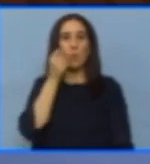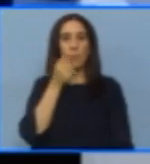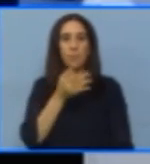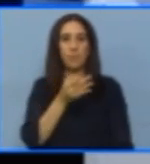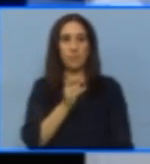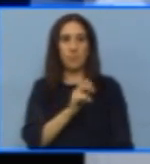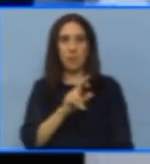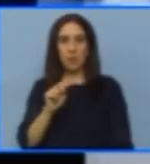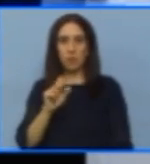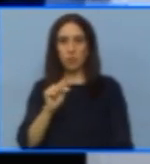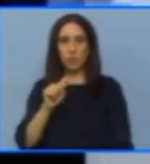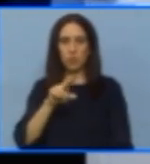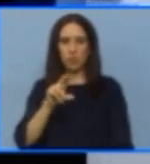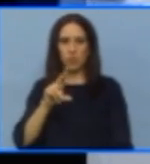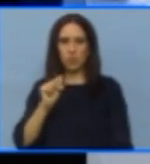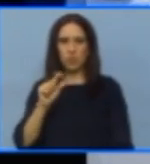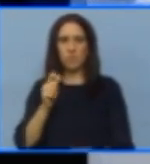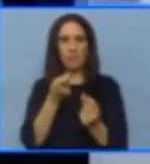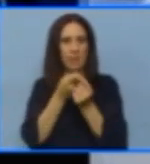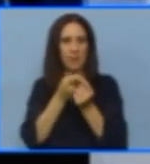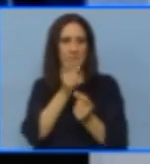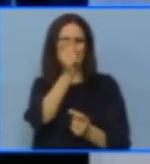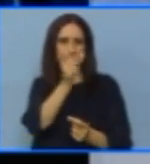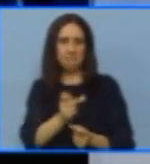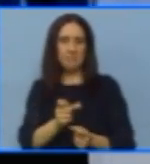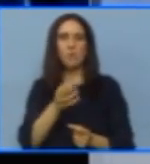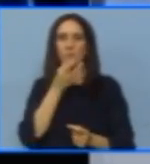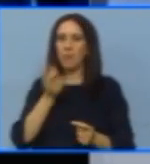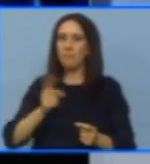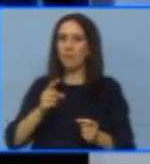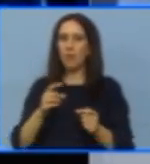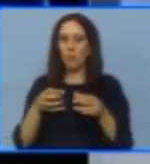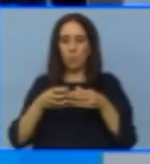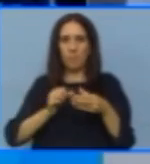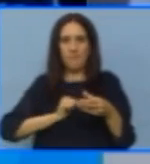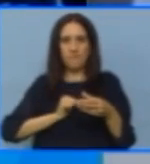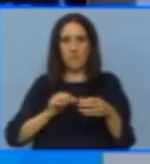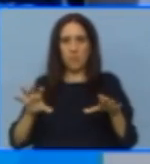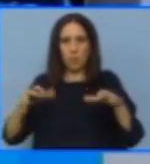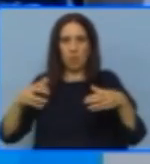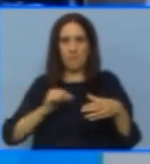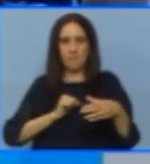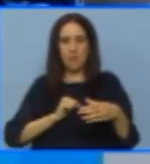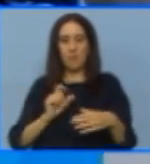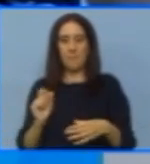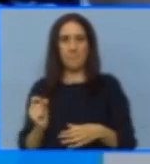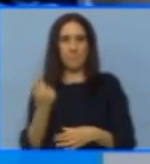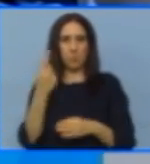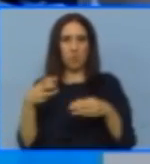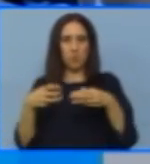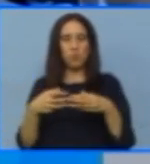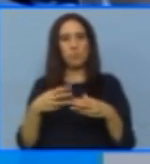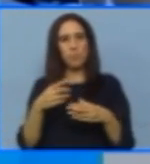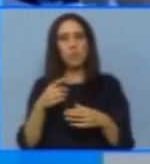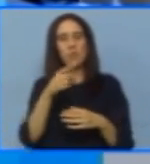acaso, está muito próximo e eu falo bastante sobre eles no meu agrupamento e na minha comunidade, tanto que é o Conjunto dos Pioneiros, porque é o patrono